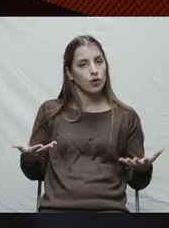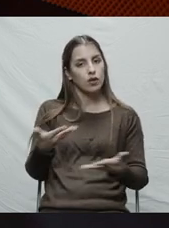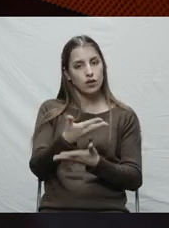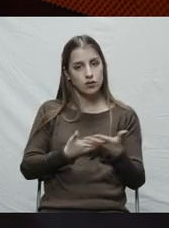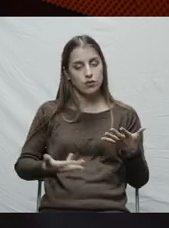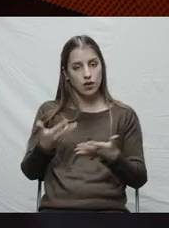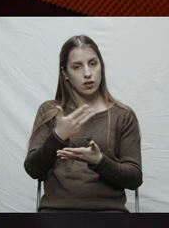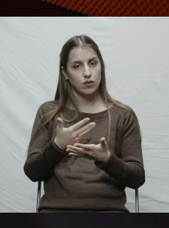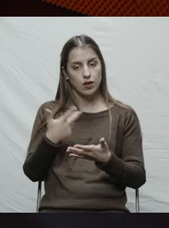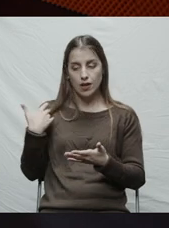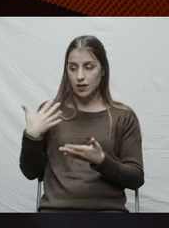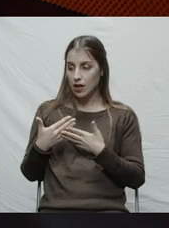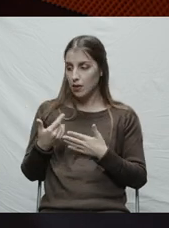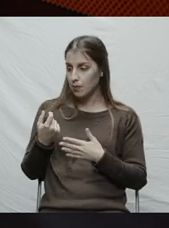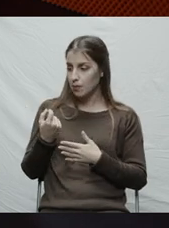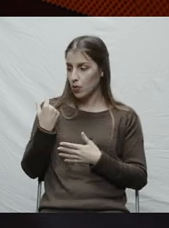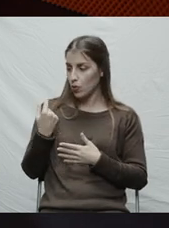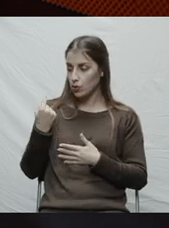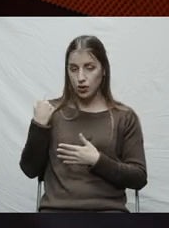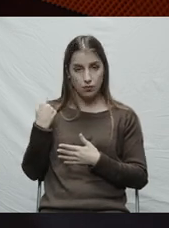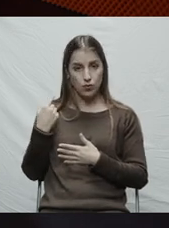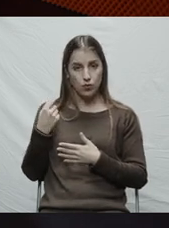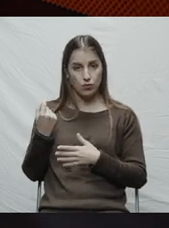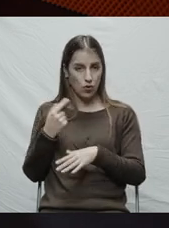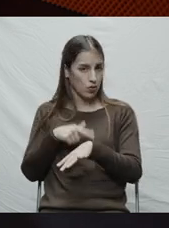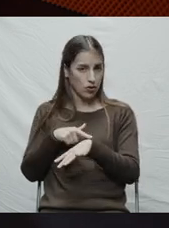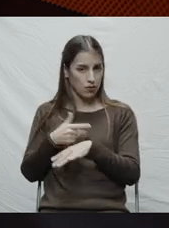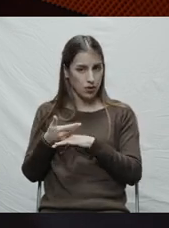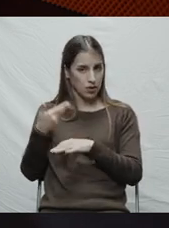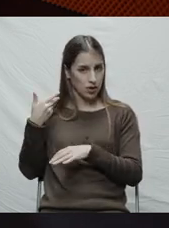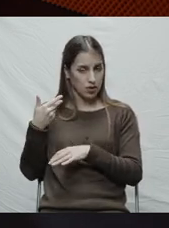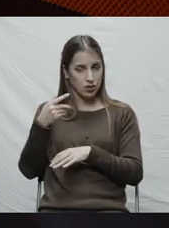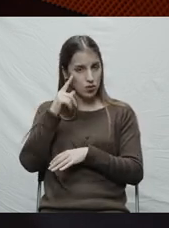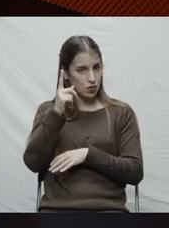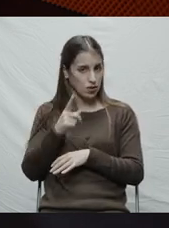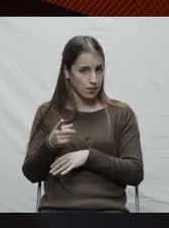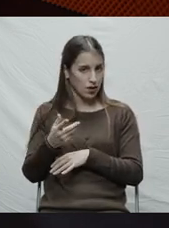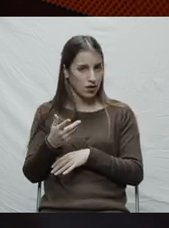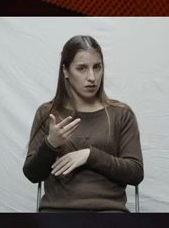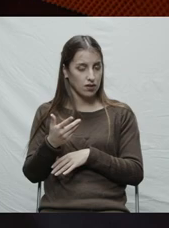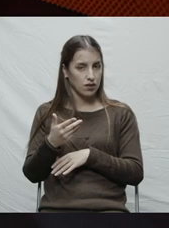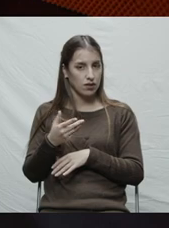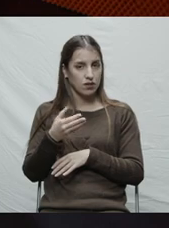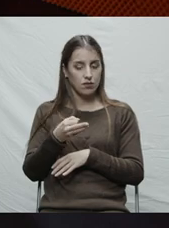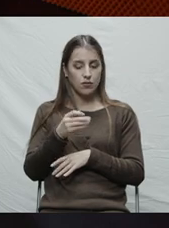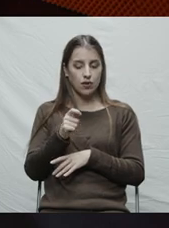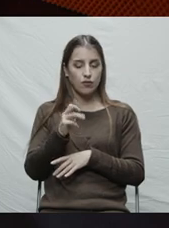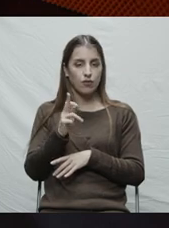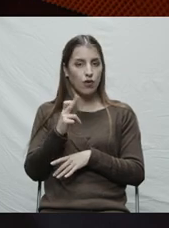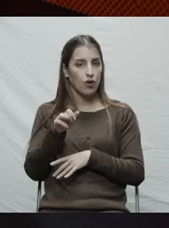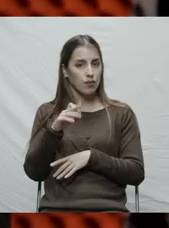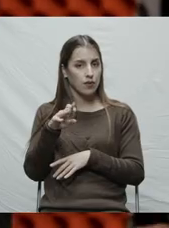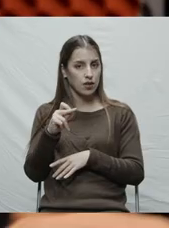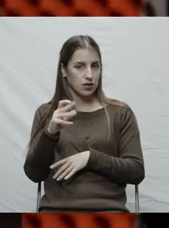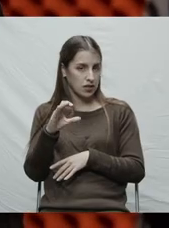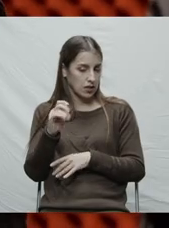se sabia que a performance foi criada pelo as sufragetes. Até há Sim. pouco tempo não se sabia disso, percebes? E há uma data de coisas